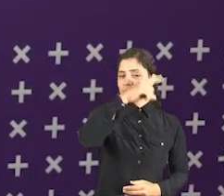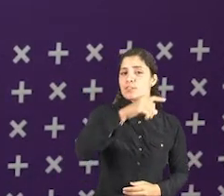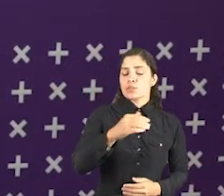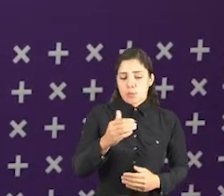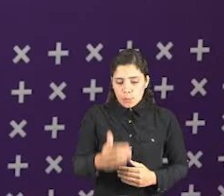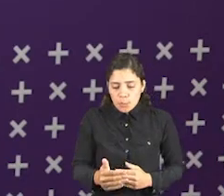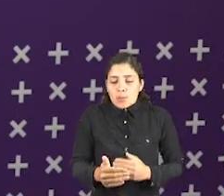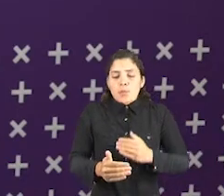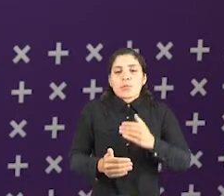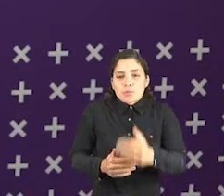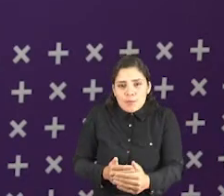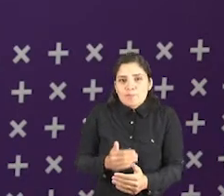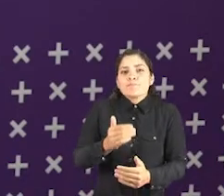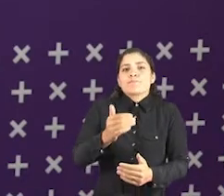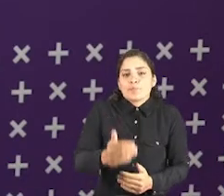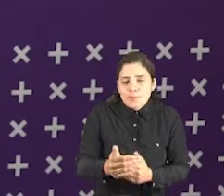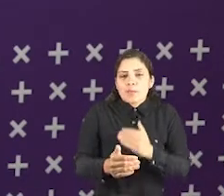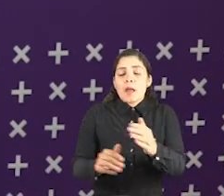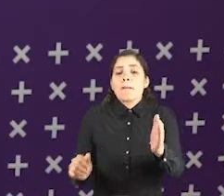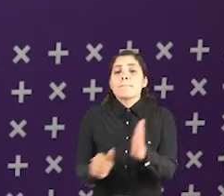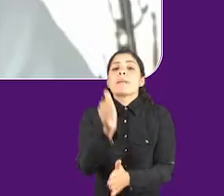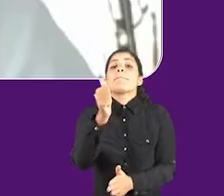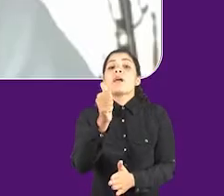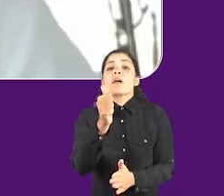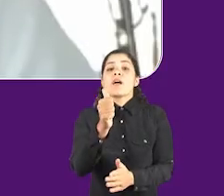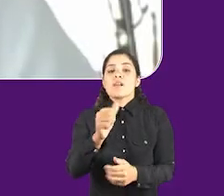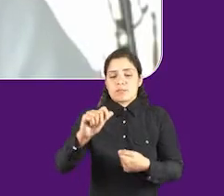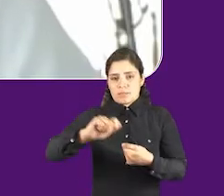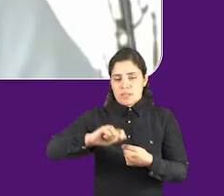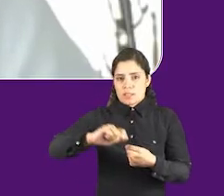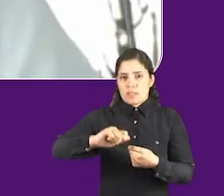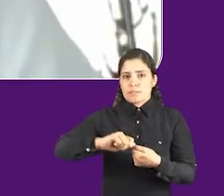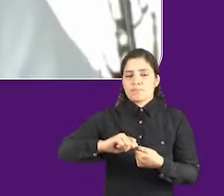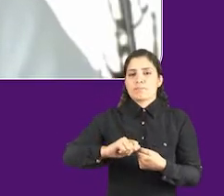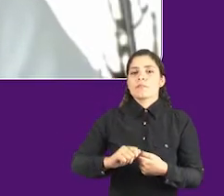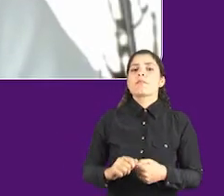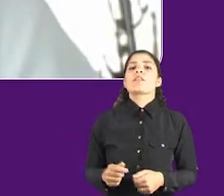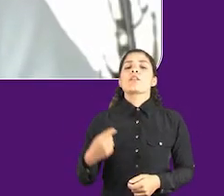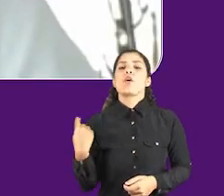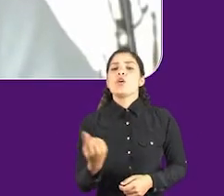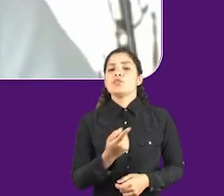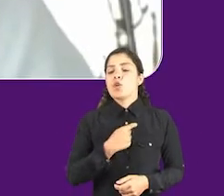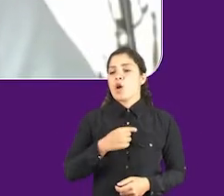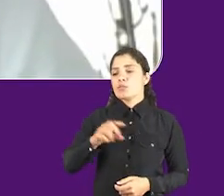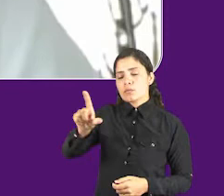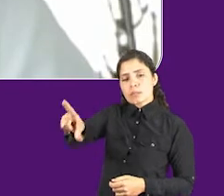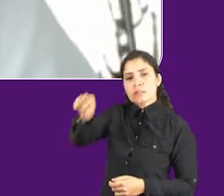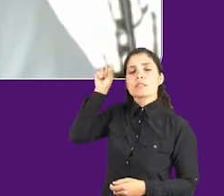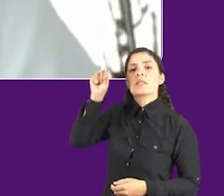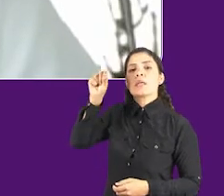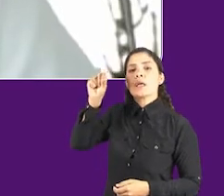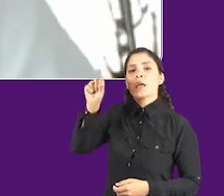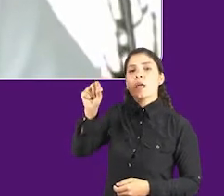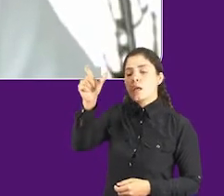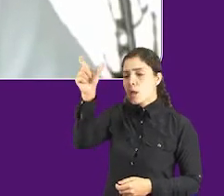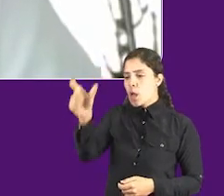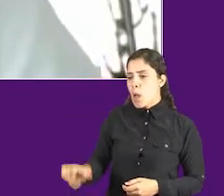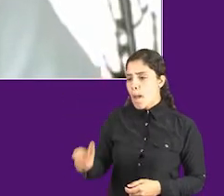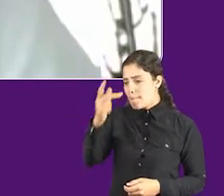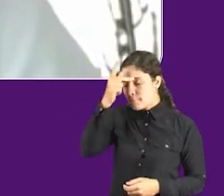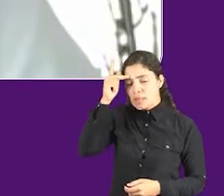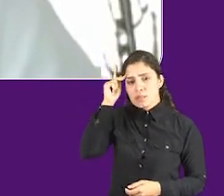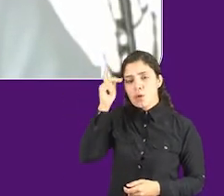Passou passo a passo o nosso desafio é uma coisa aqui nós fizemos foi direito com direito tá bom conseguiu